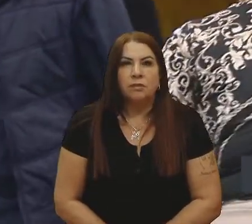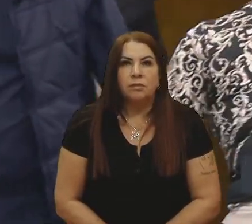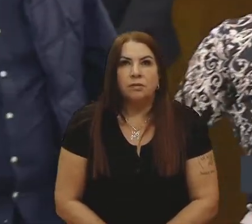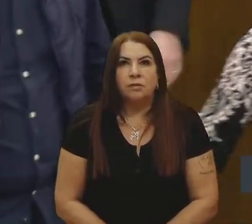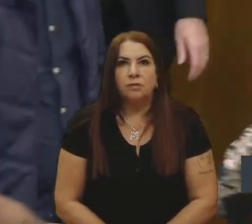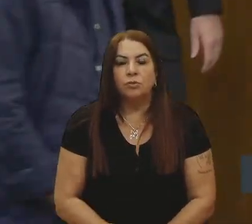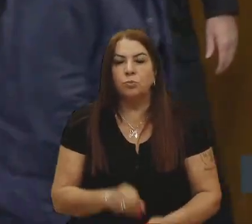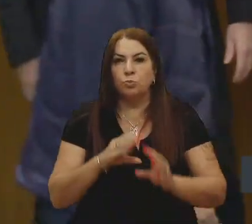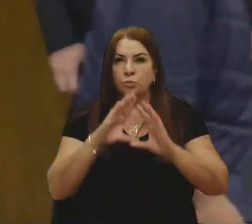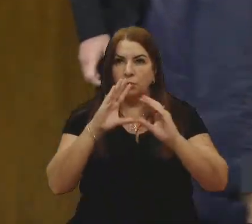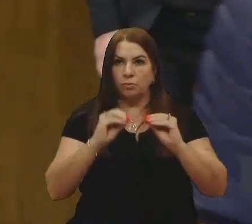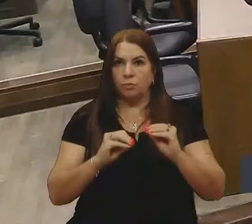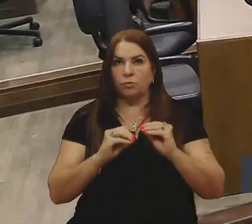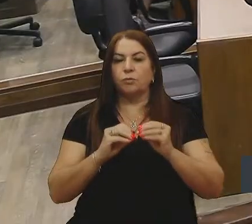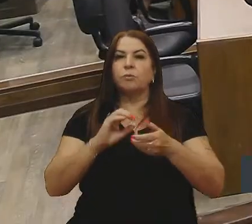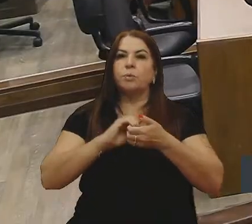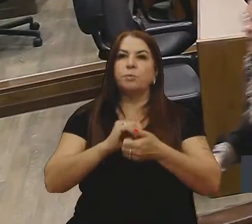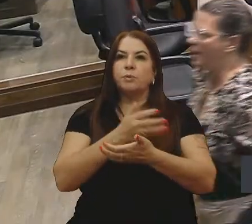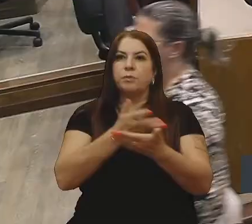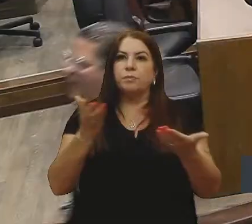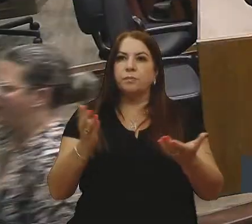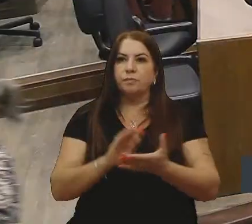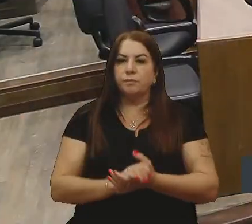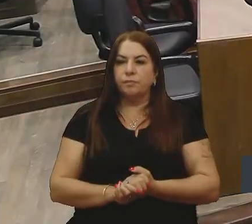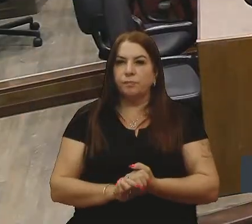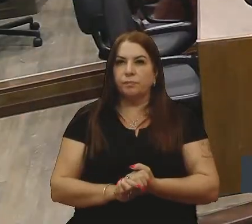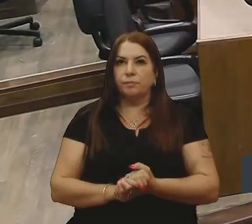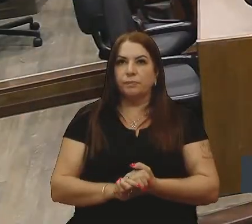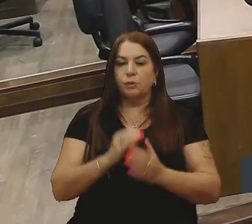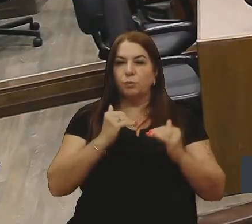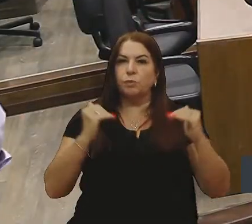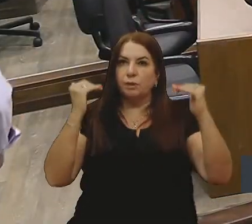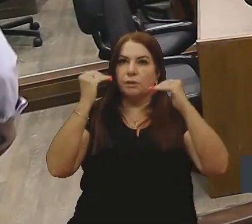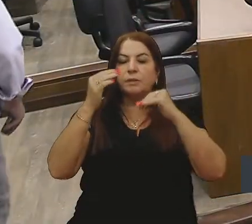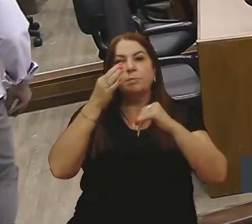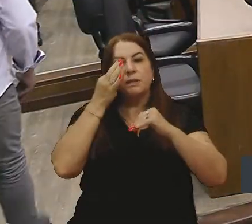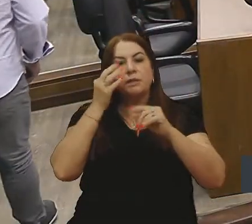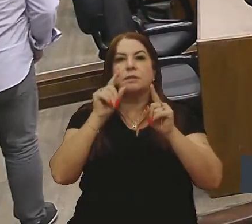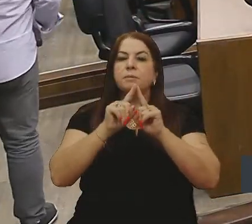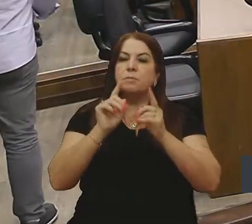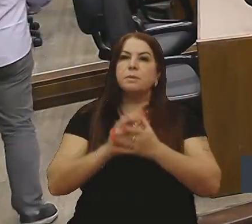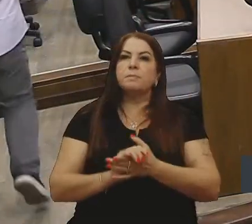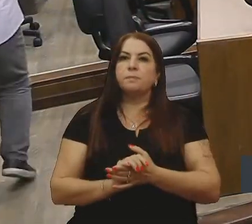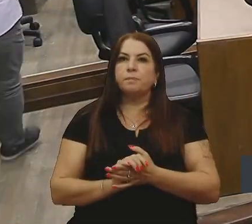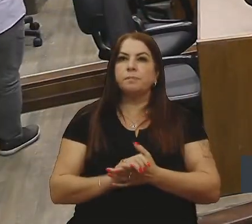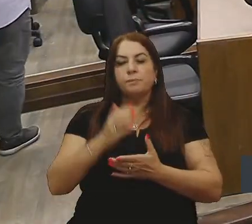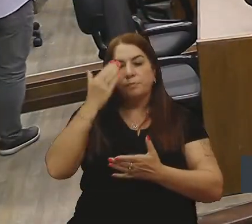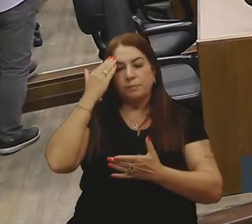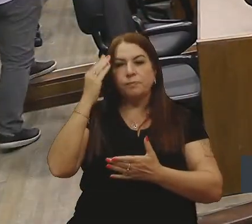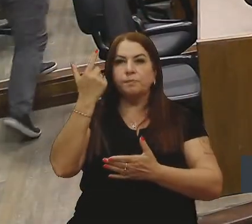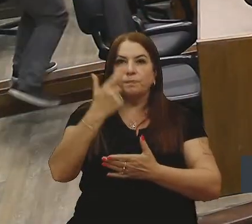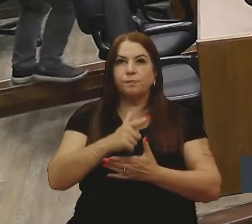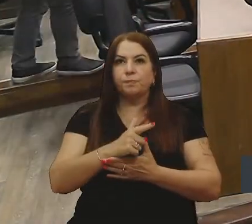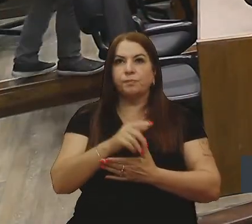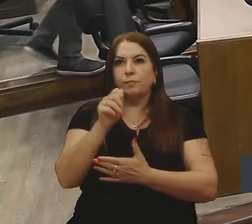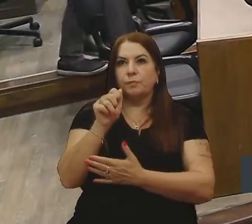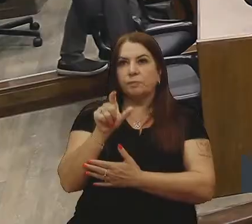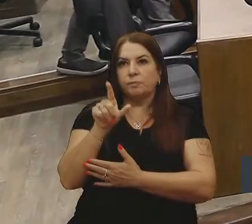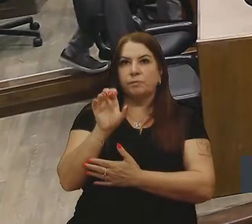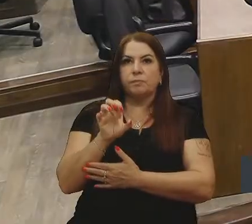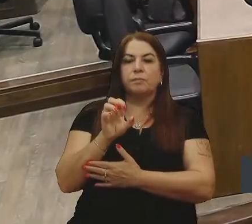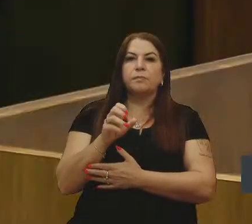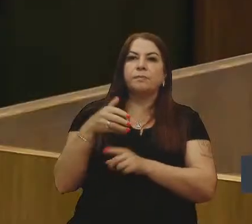Boa noite, então cumprimento a todos, as autoridades presentes também. E agradecer mais uma vez o Alex, né,